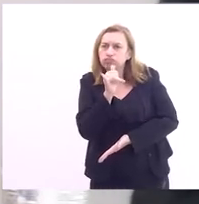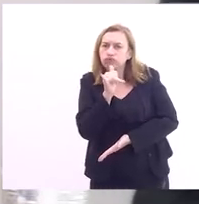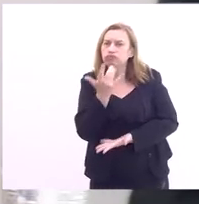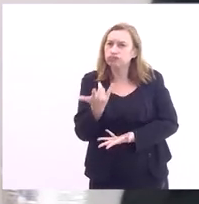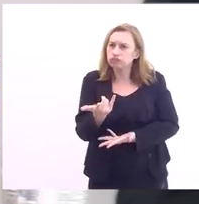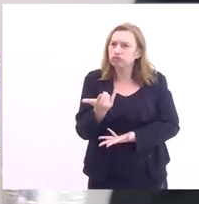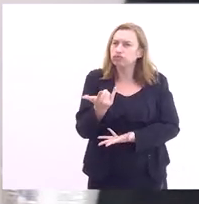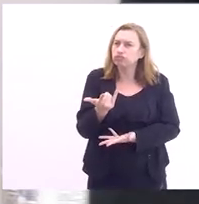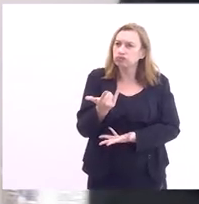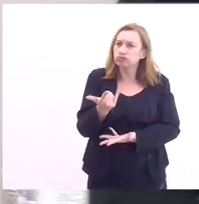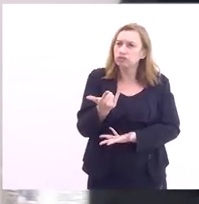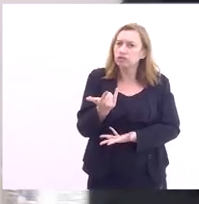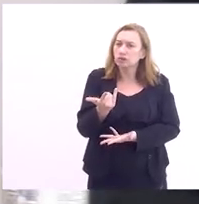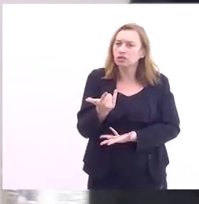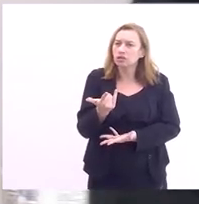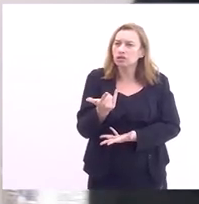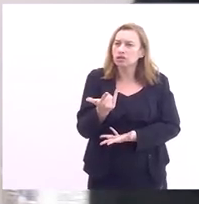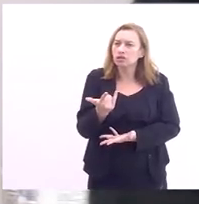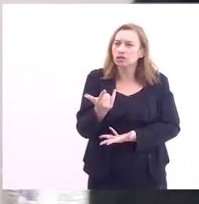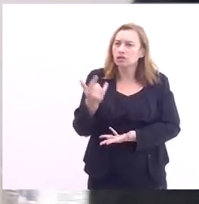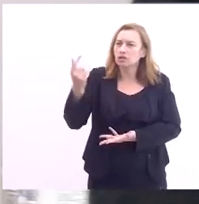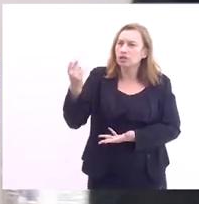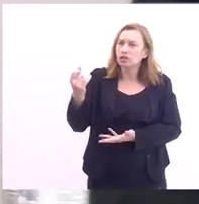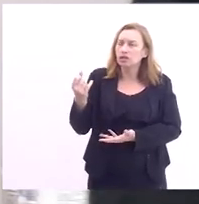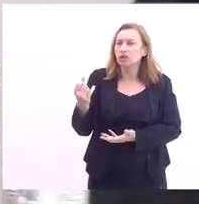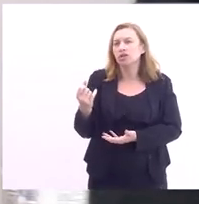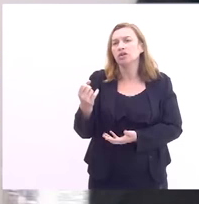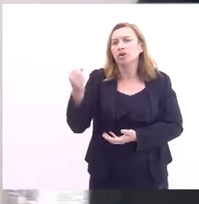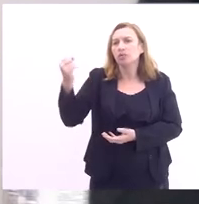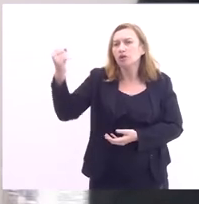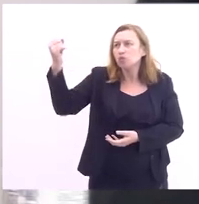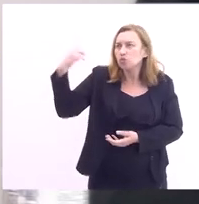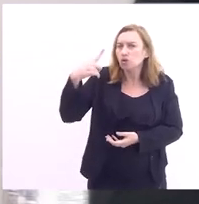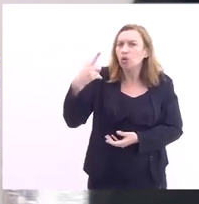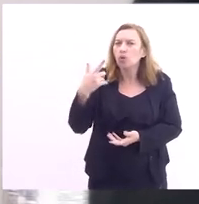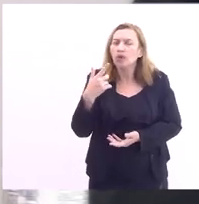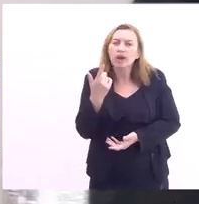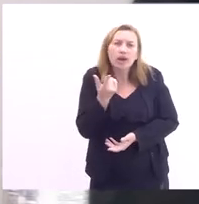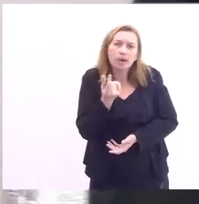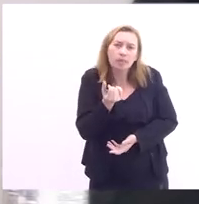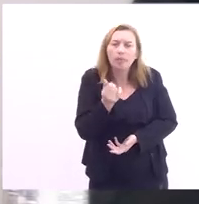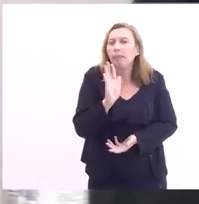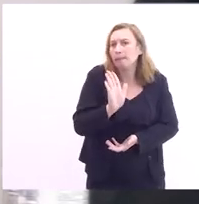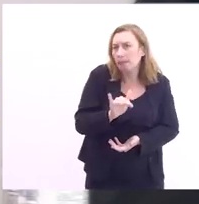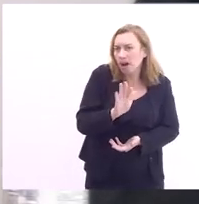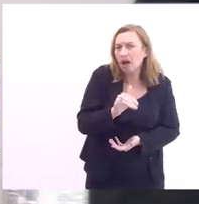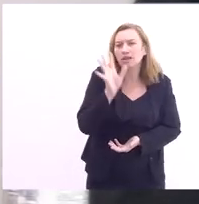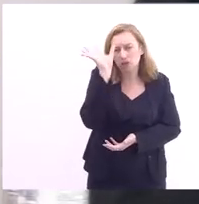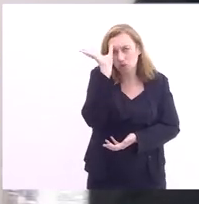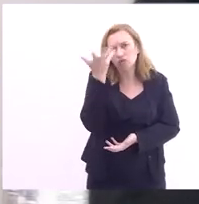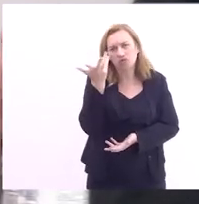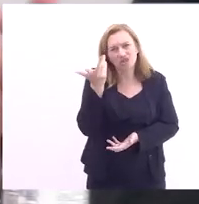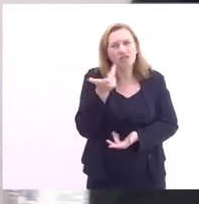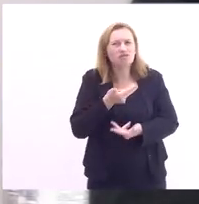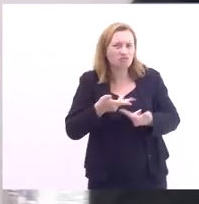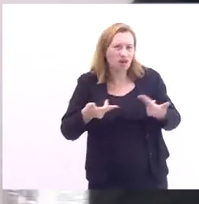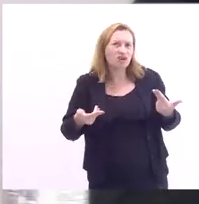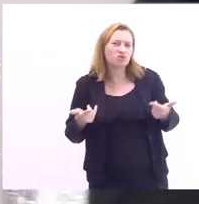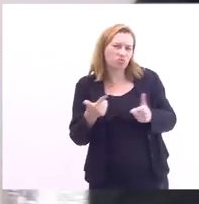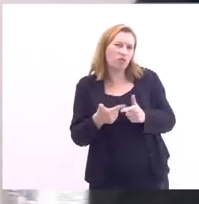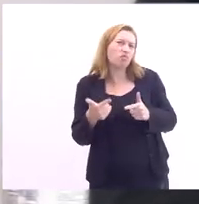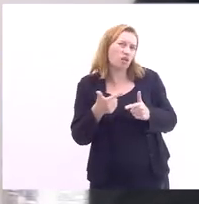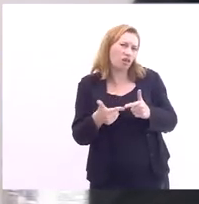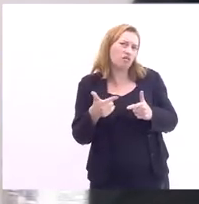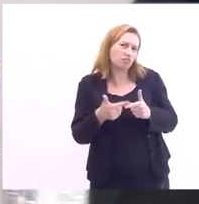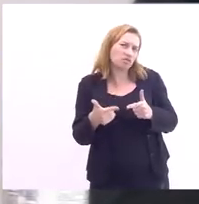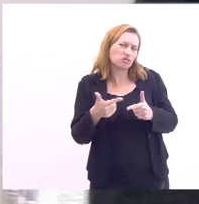elétrica gerada pelo sol, né? É uma energia barata e que resolveria, em muitos casos,